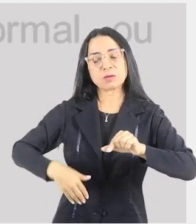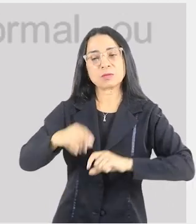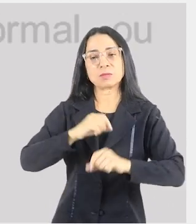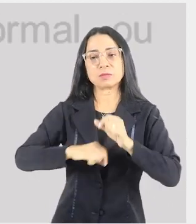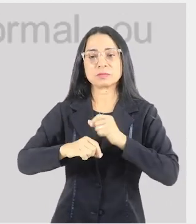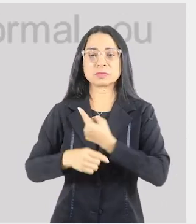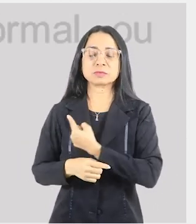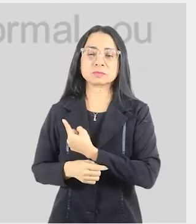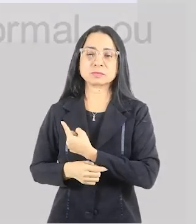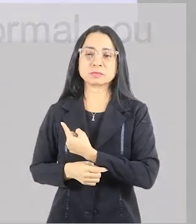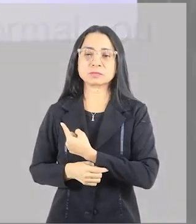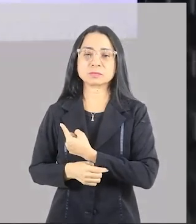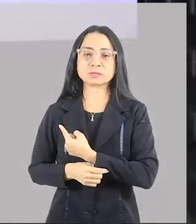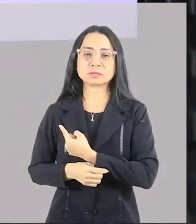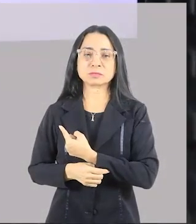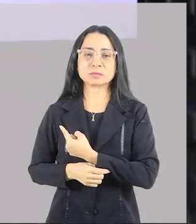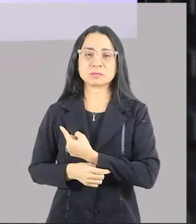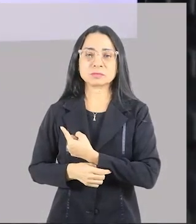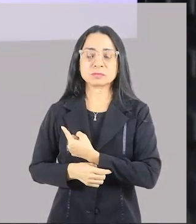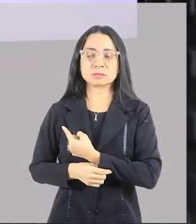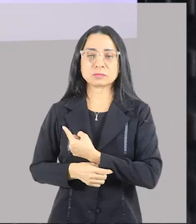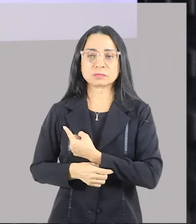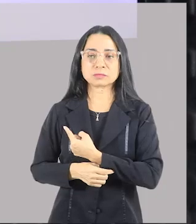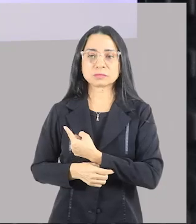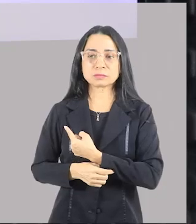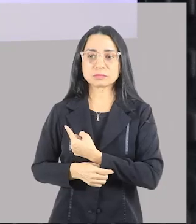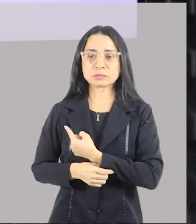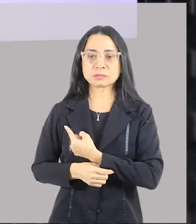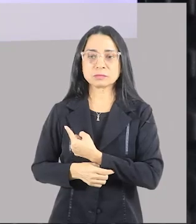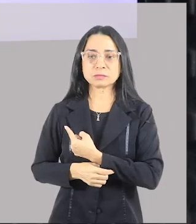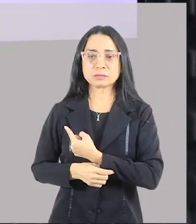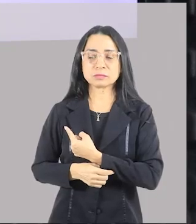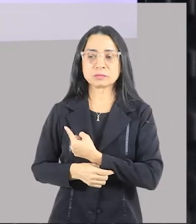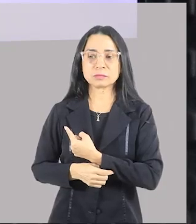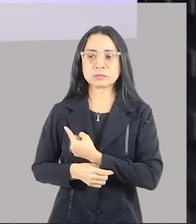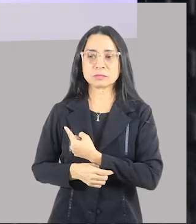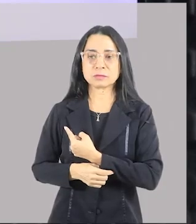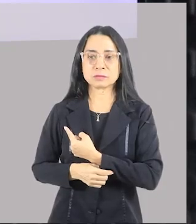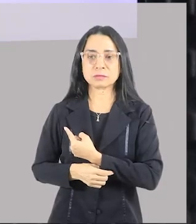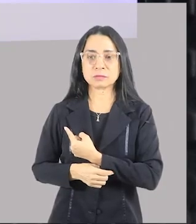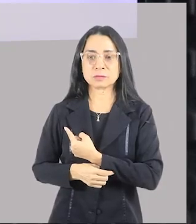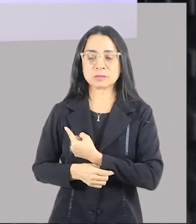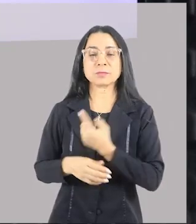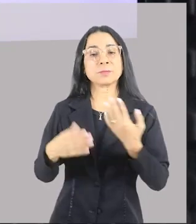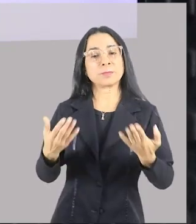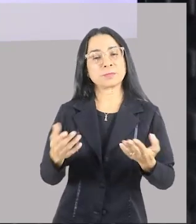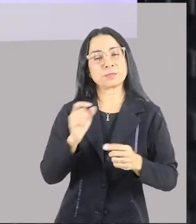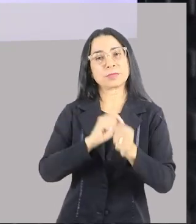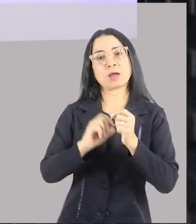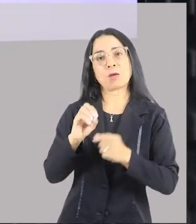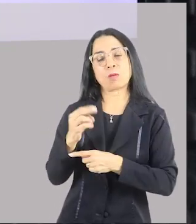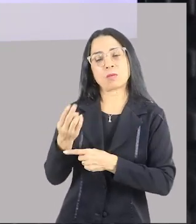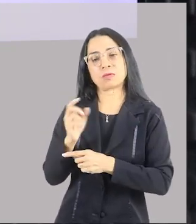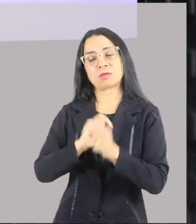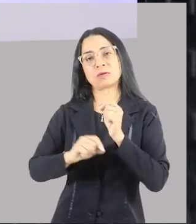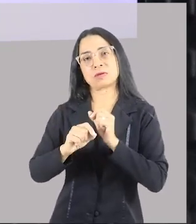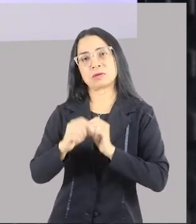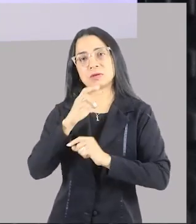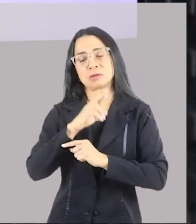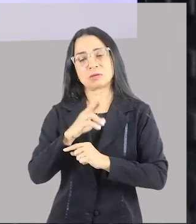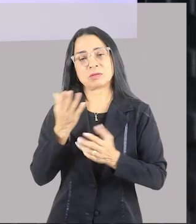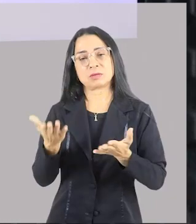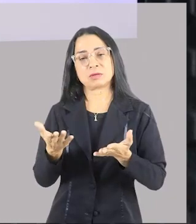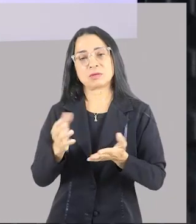os atos administrativos são privativos da administração pública formal, ou seja, somente